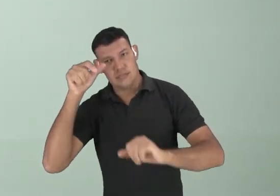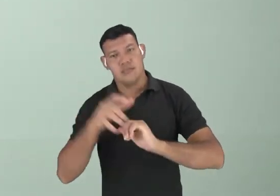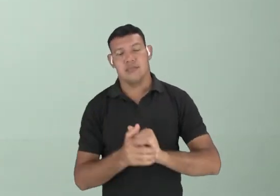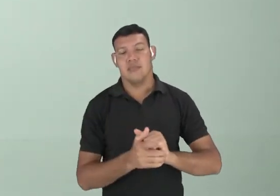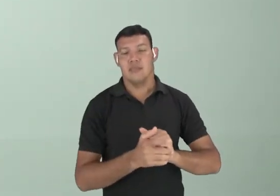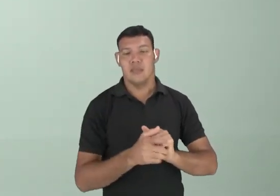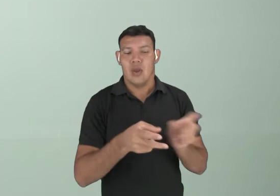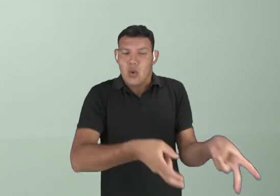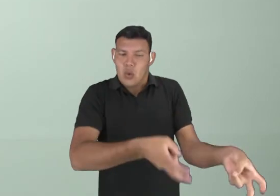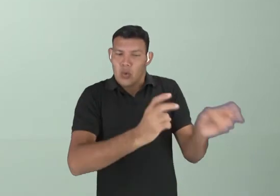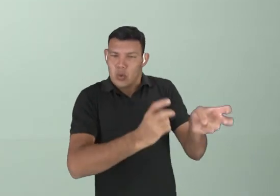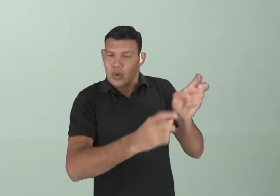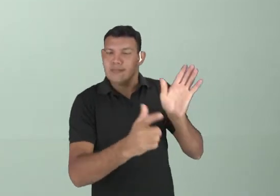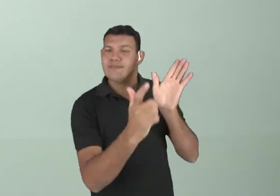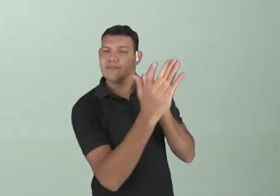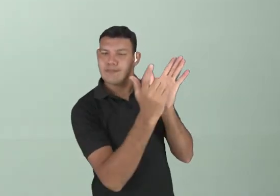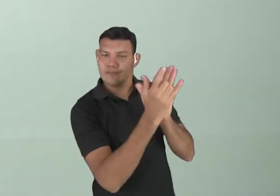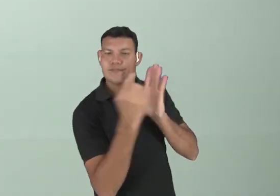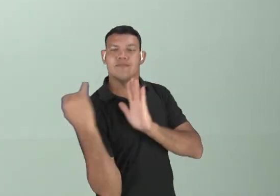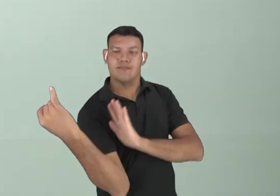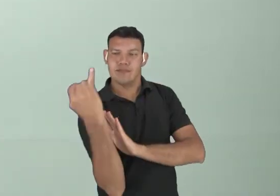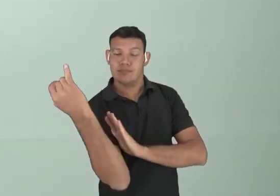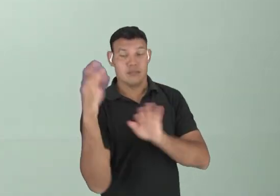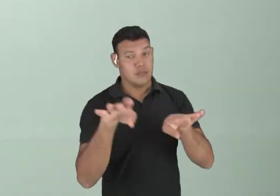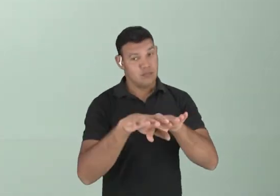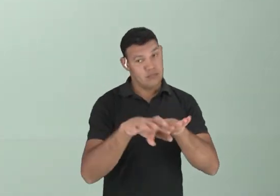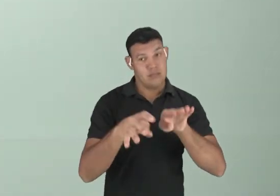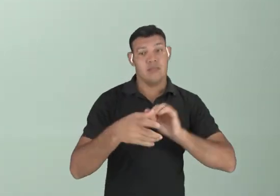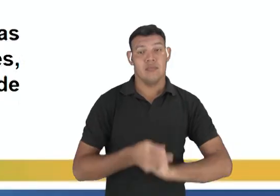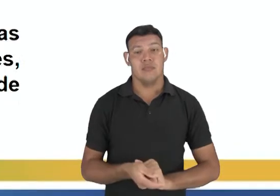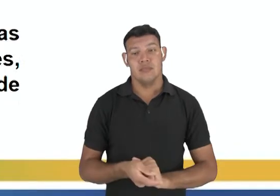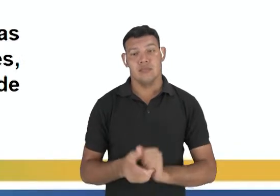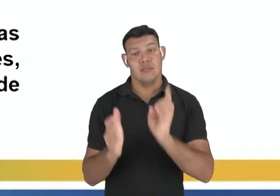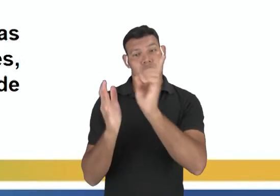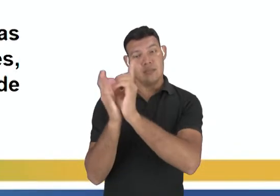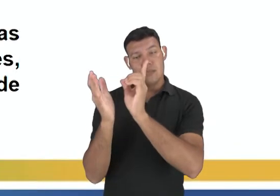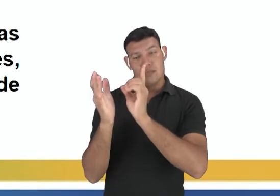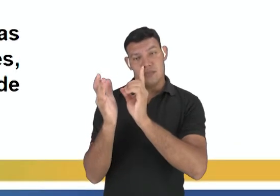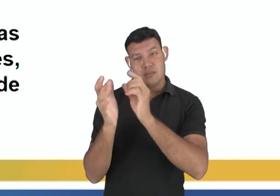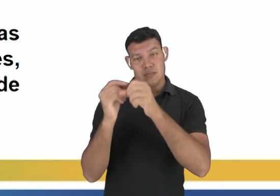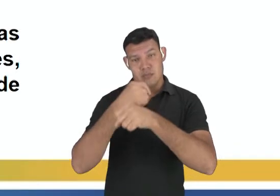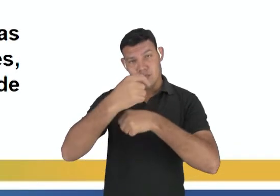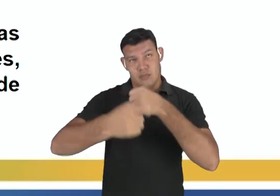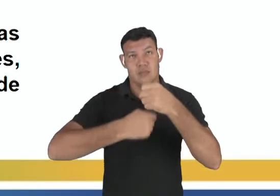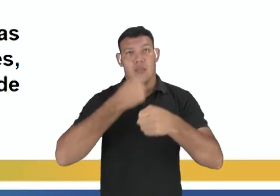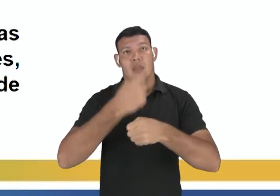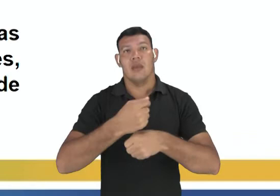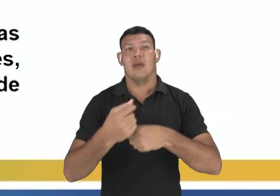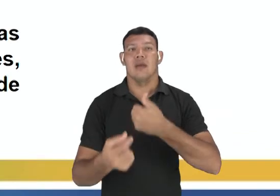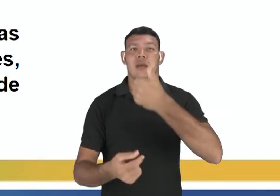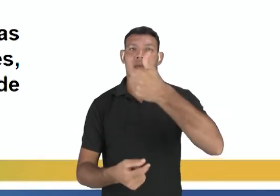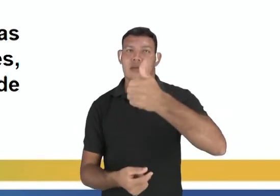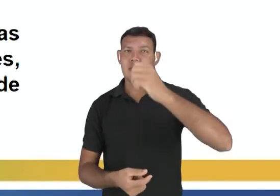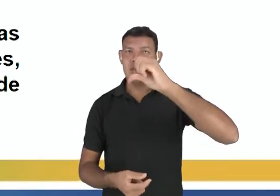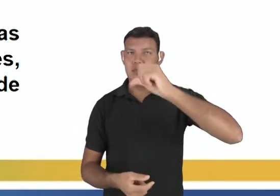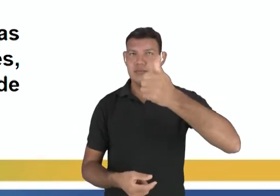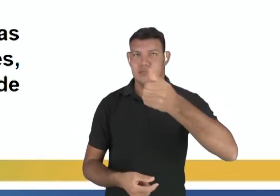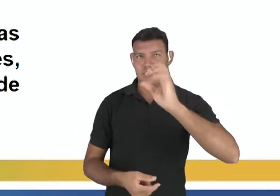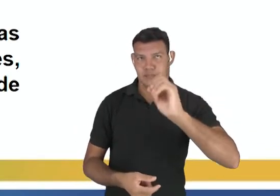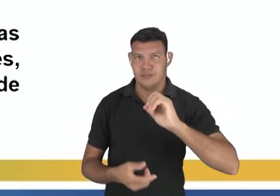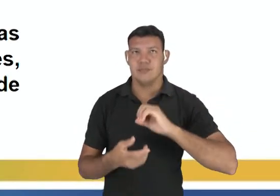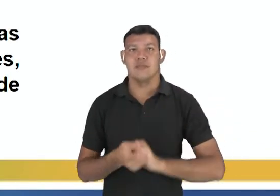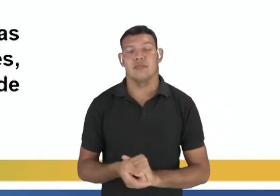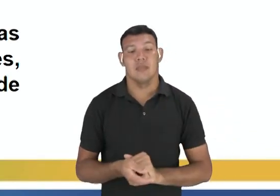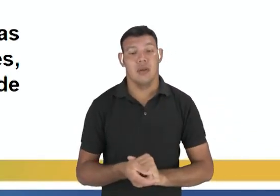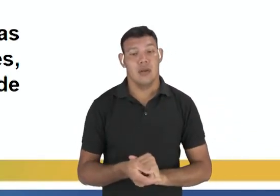papel. Quanto à indústria na região norte, a partir de 1960, ocorreu um crescimento marcante na